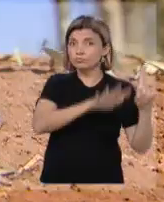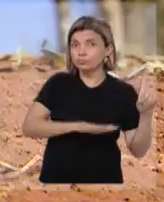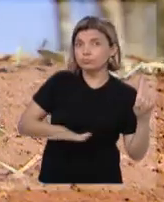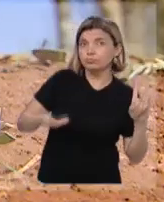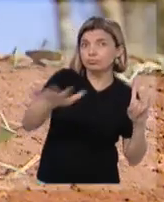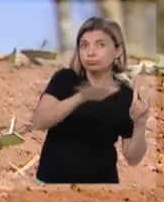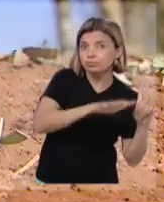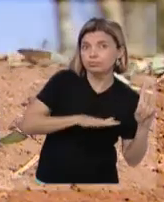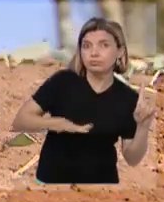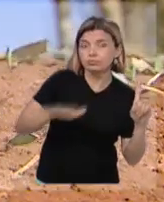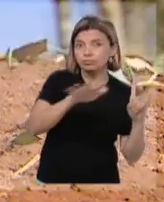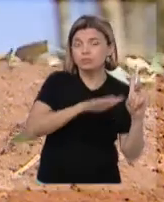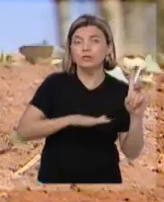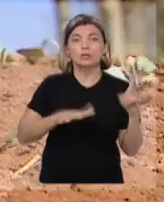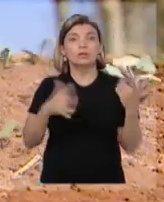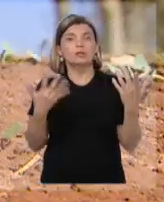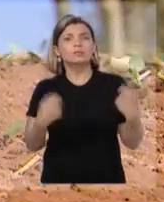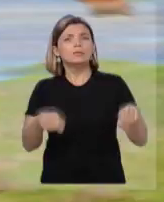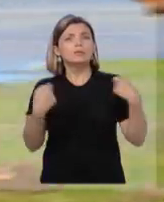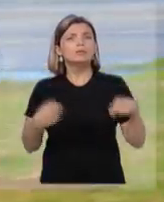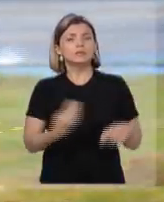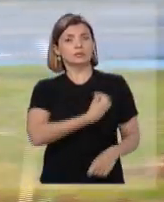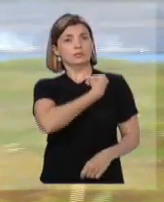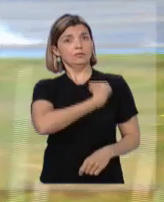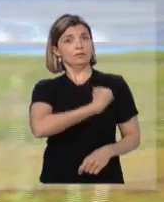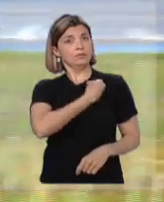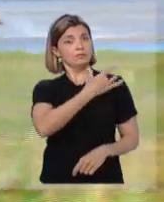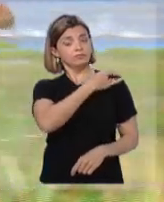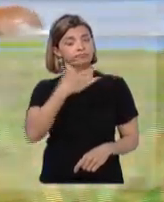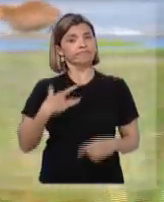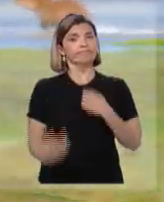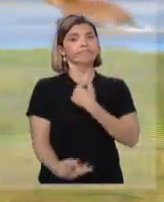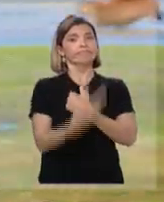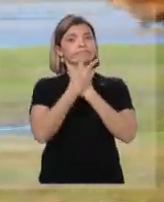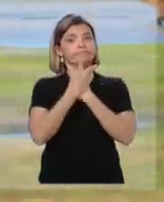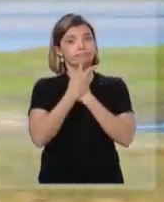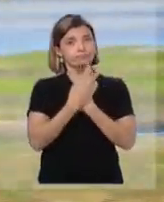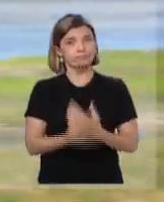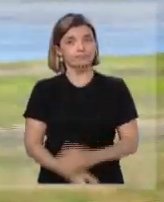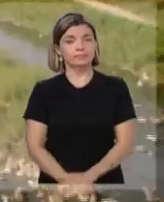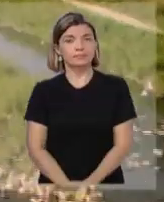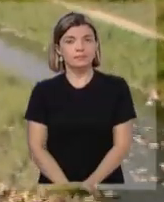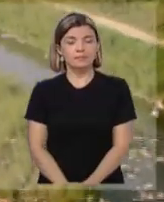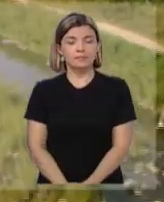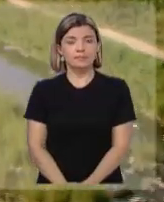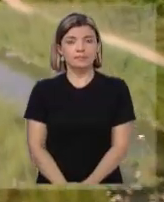consequências a todo o meio ambiente, do qual dependemos para a nossa existência.